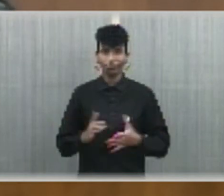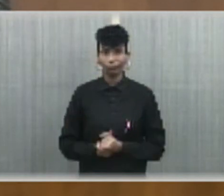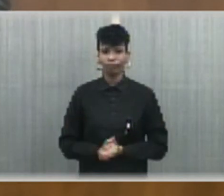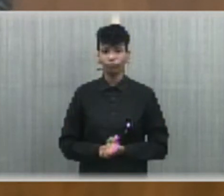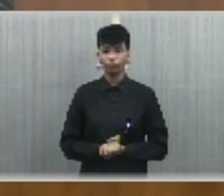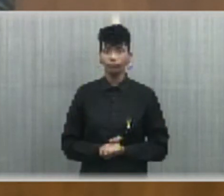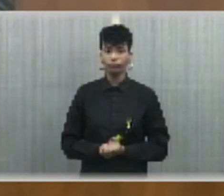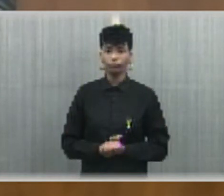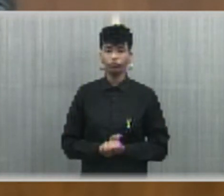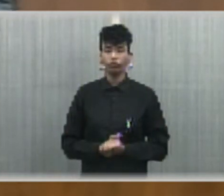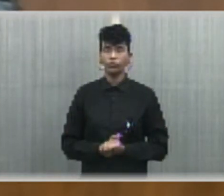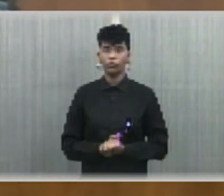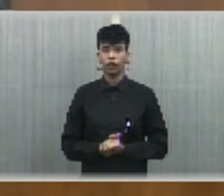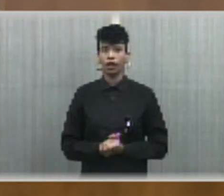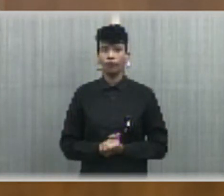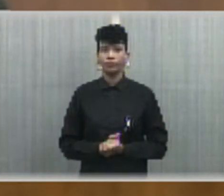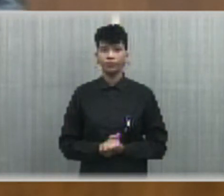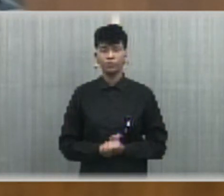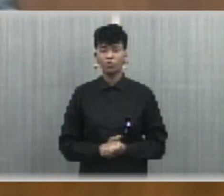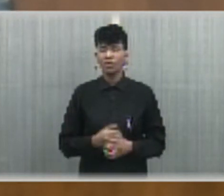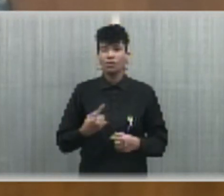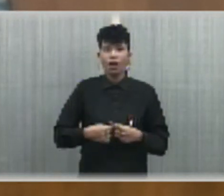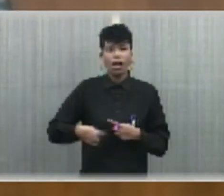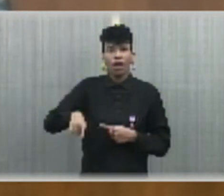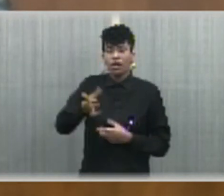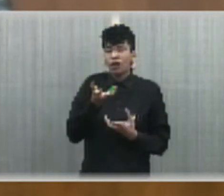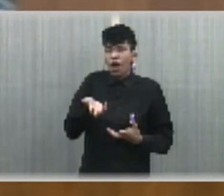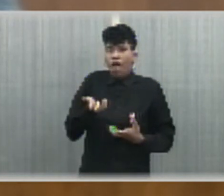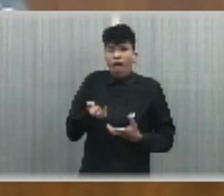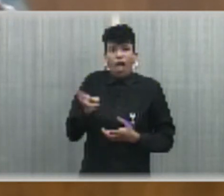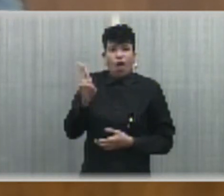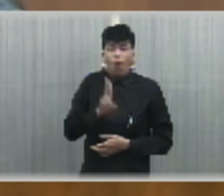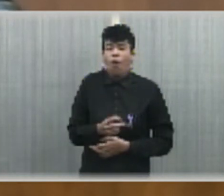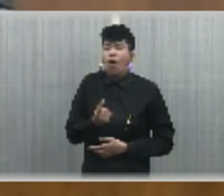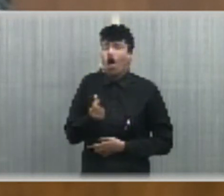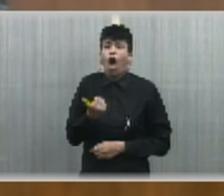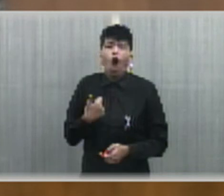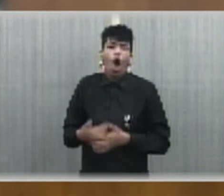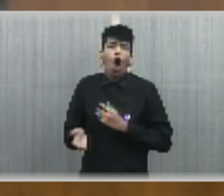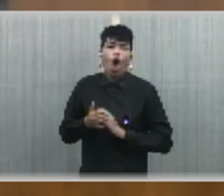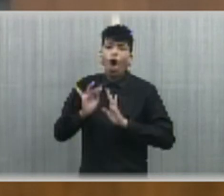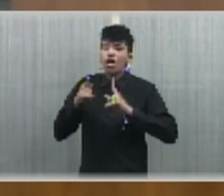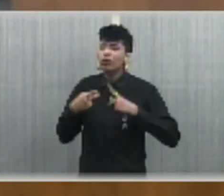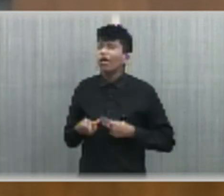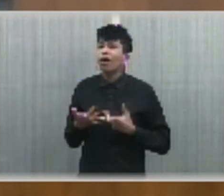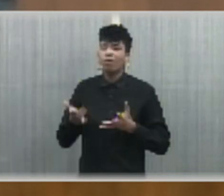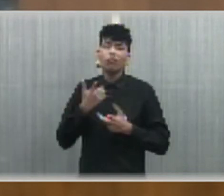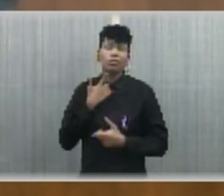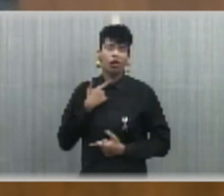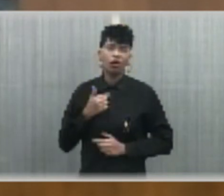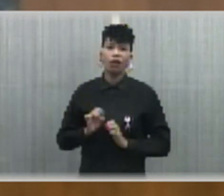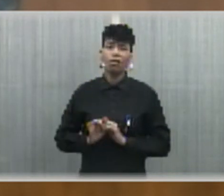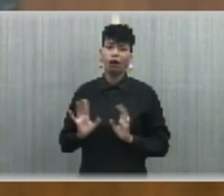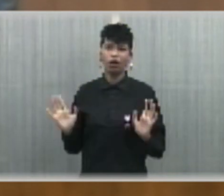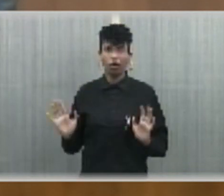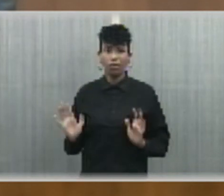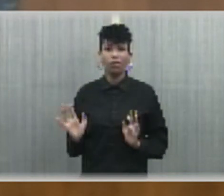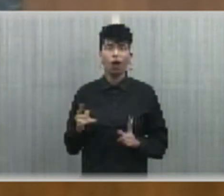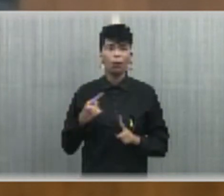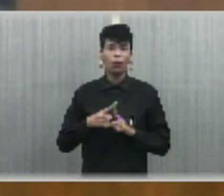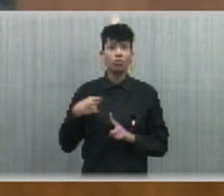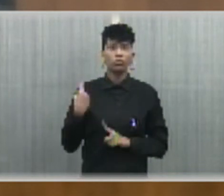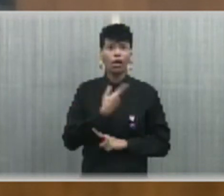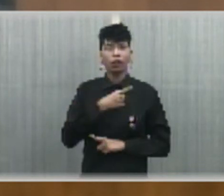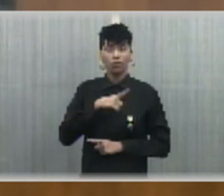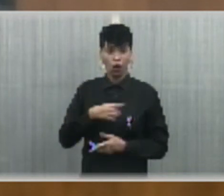custo, de qualquer jeito. É esse o projeto. Infelizmente, é isso que nós